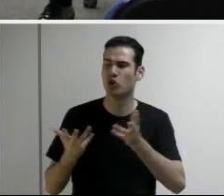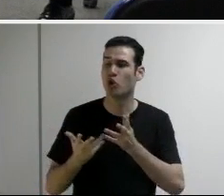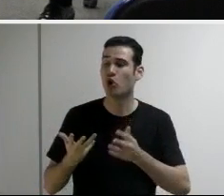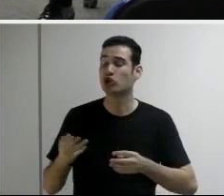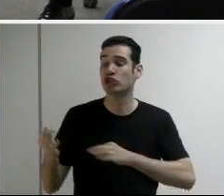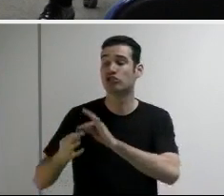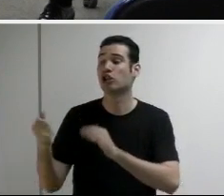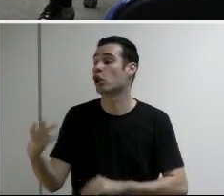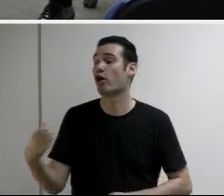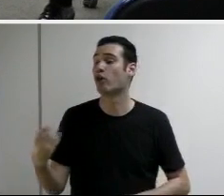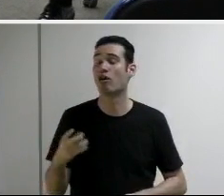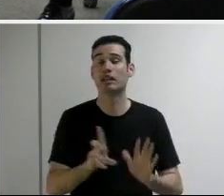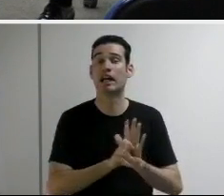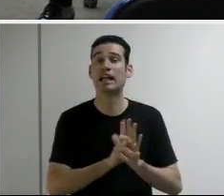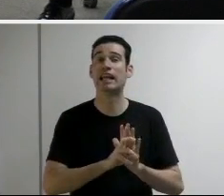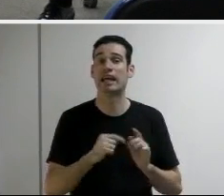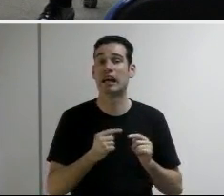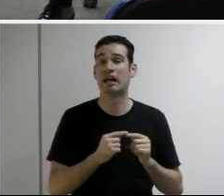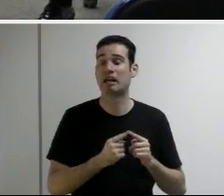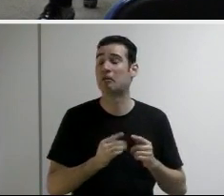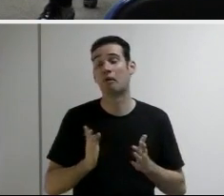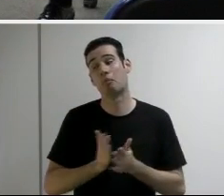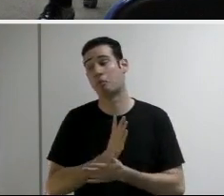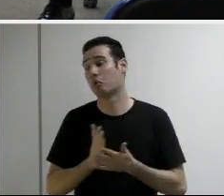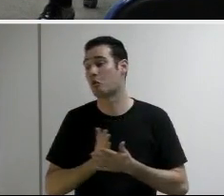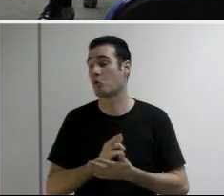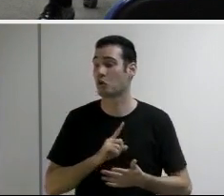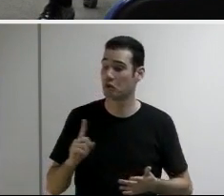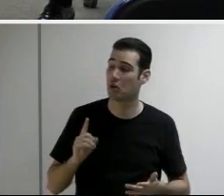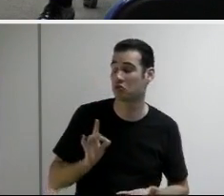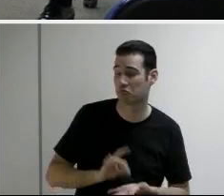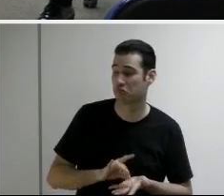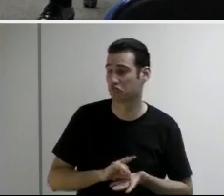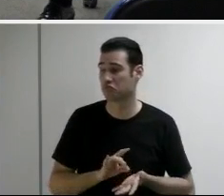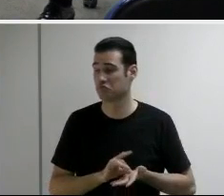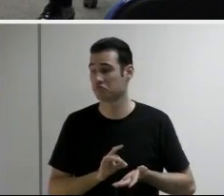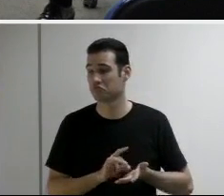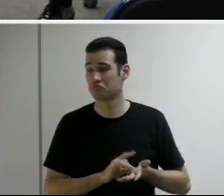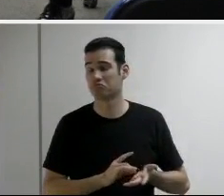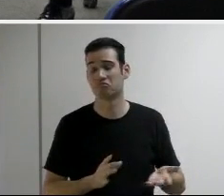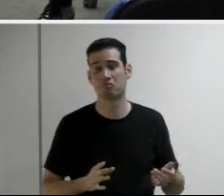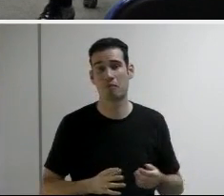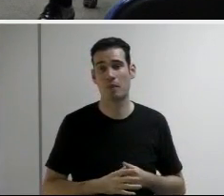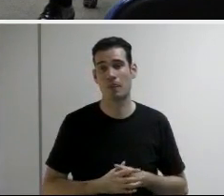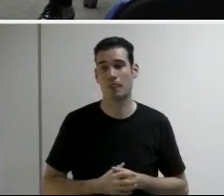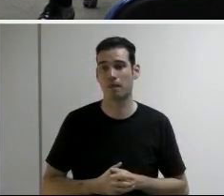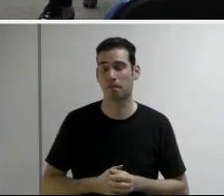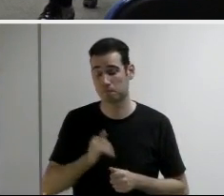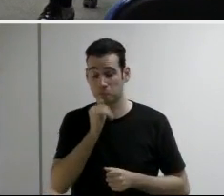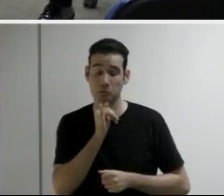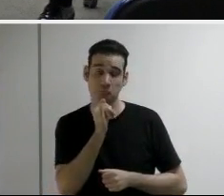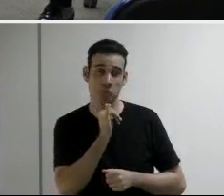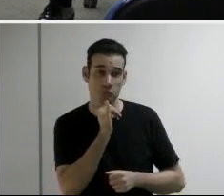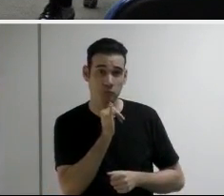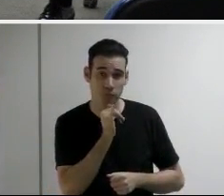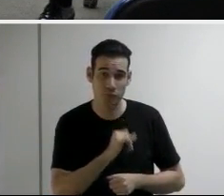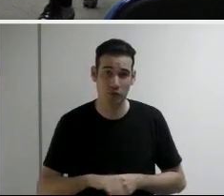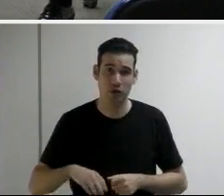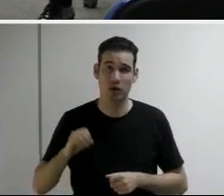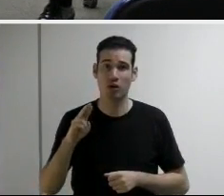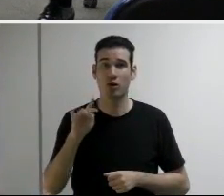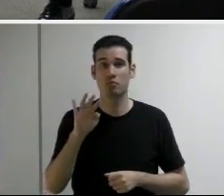utilizadas com determinados tipos de dados, pela natureza pública transparente. Isso você pode ver como um óbvio, pode ser ver